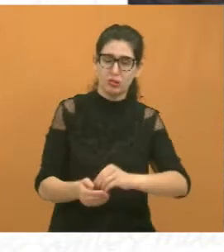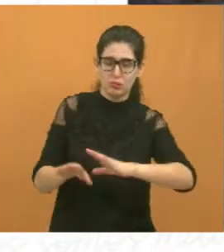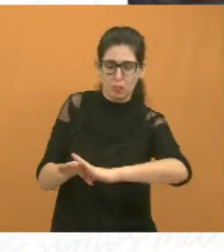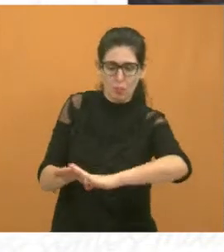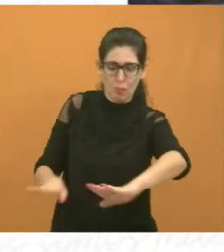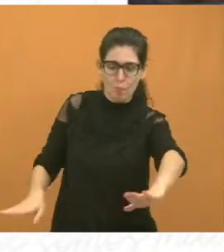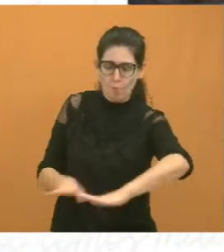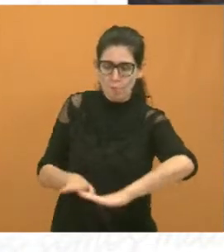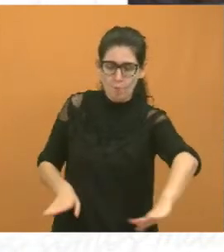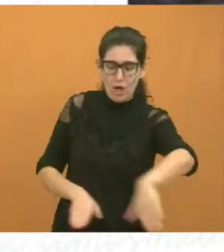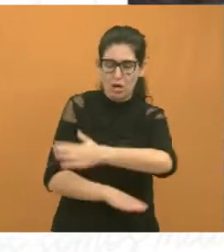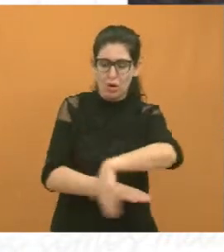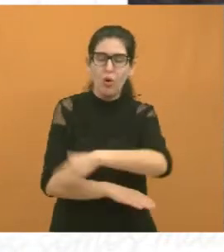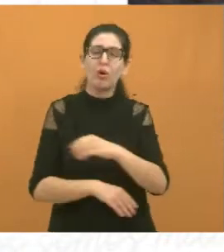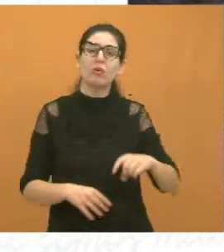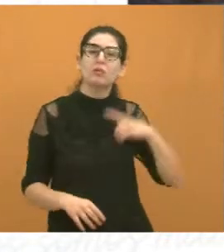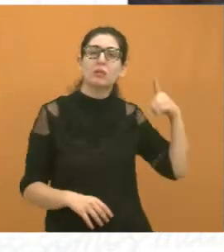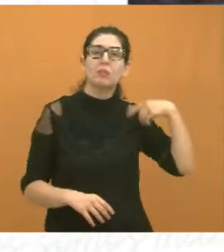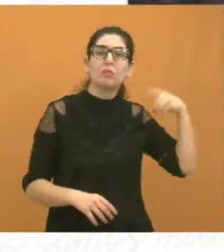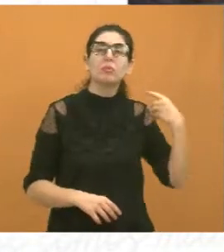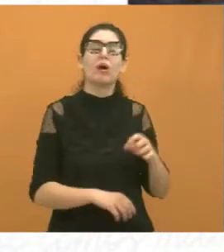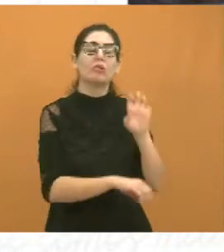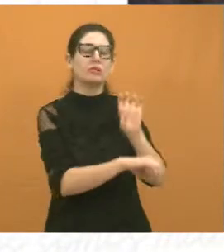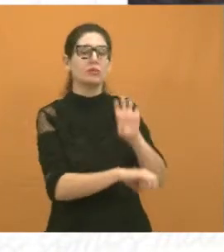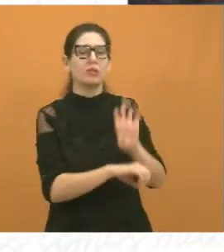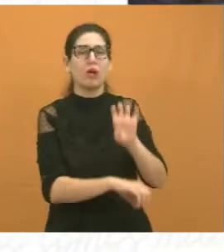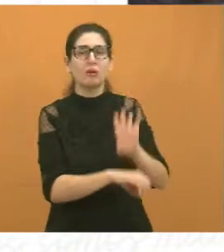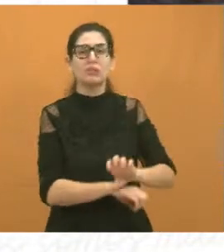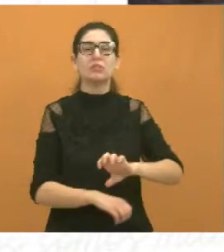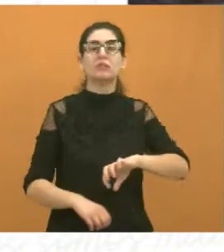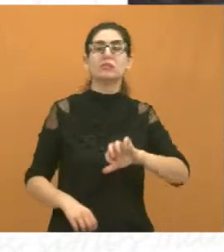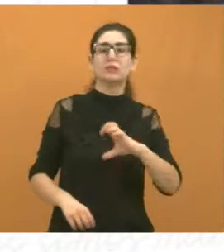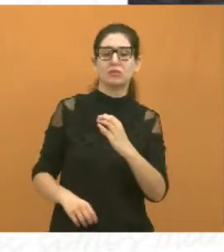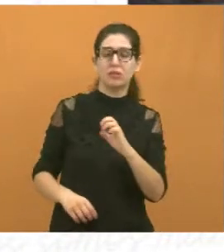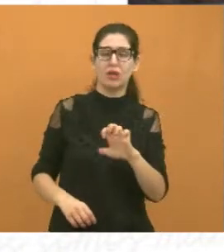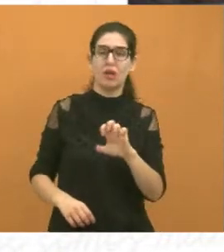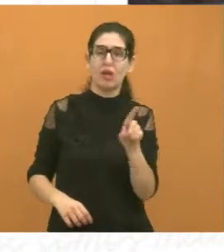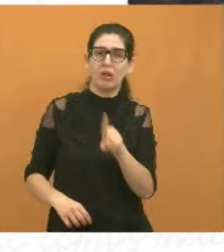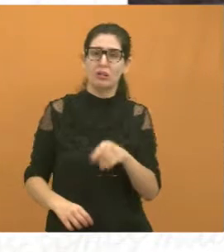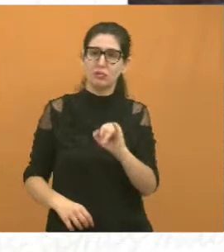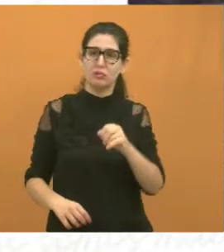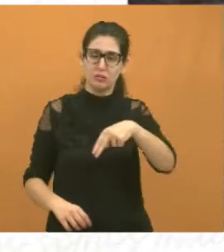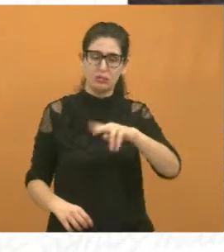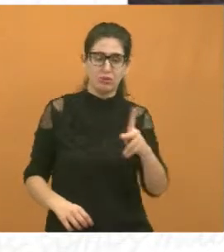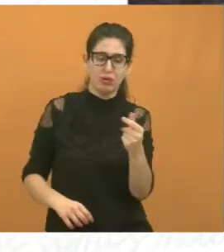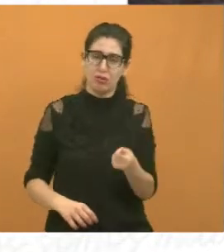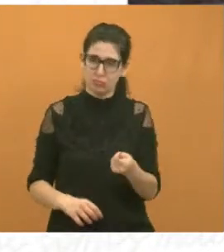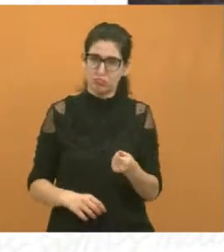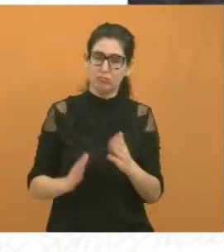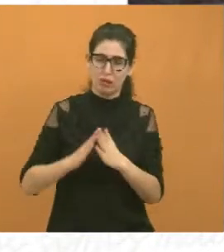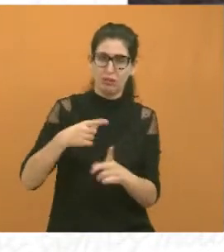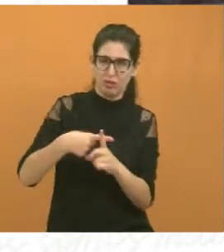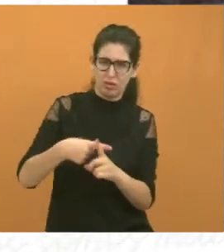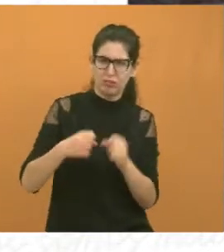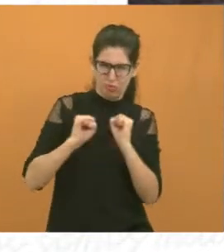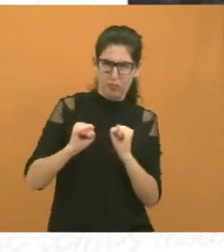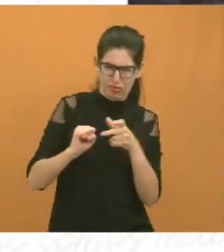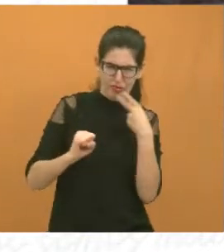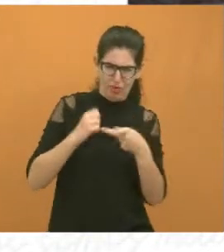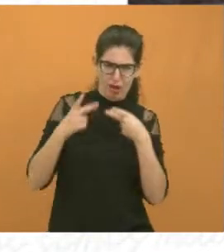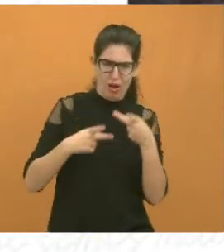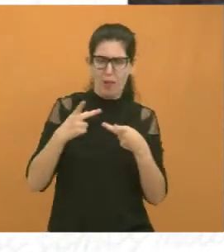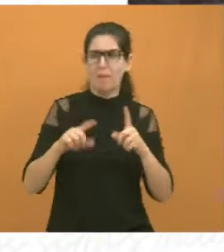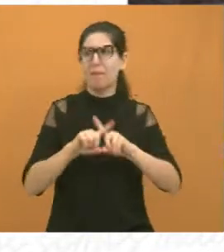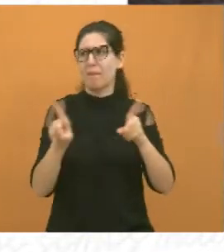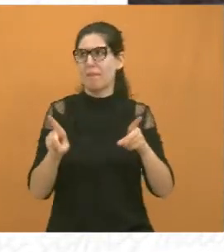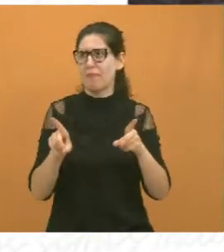deputado estadual da nossa igreja, deputado Cezinha, ele, não sei se eu poderia falar aqui, mas ele